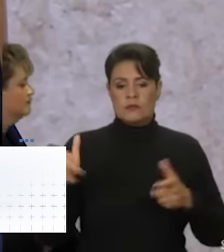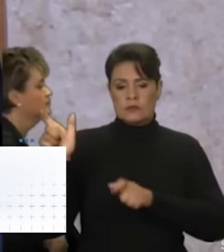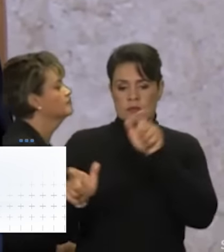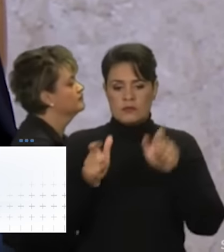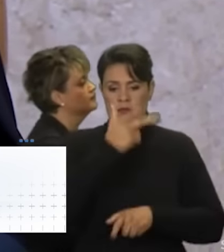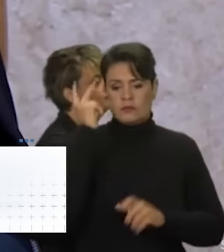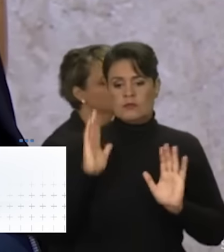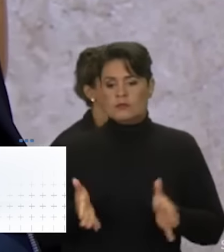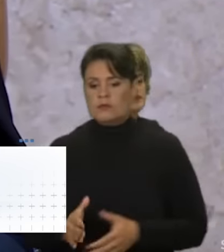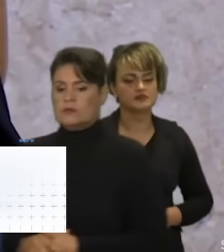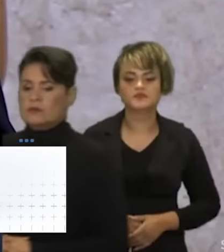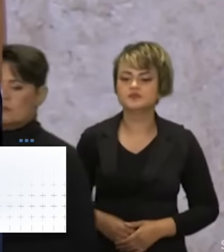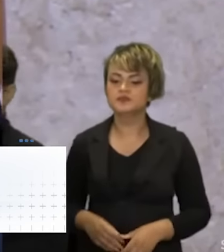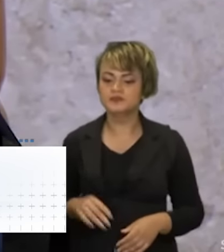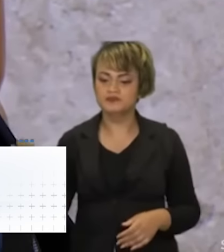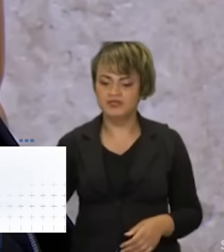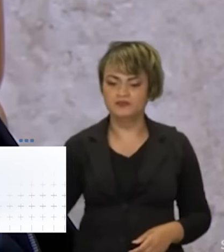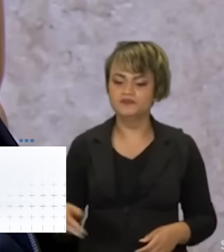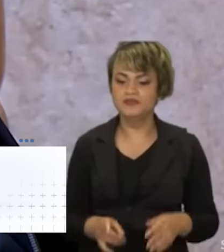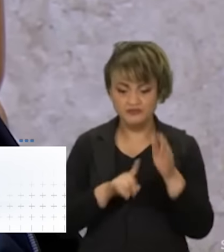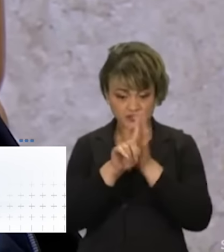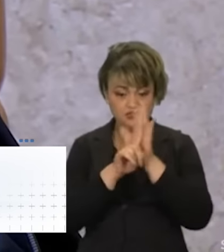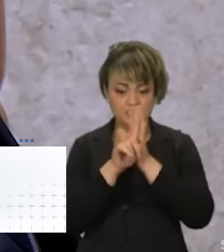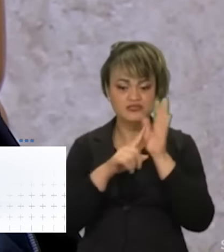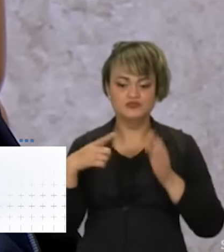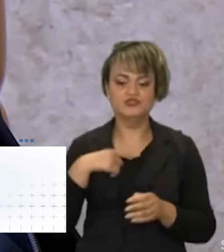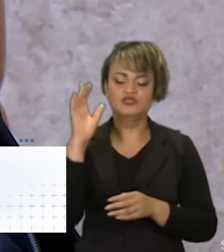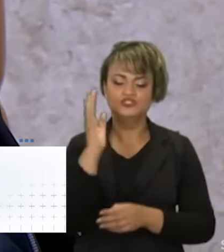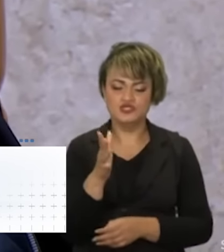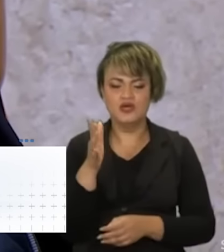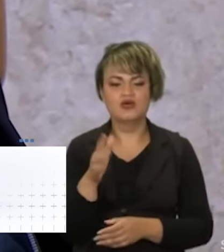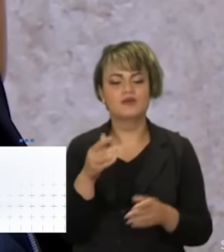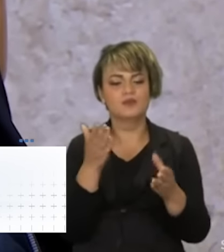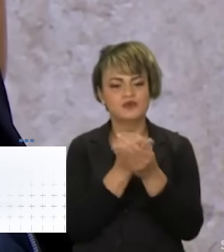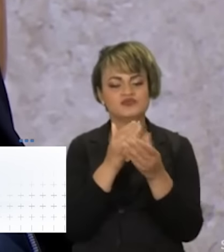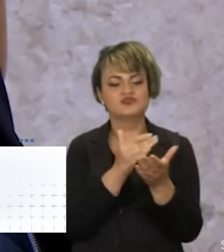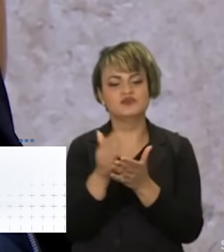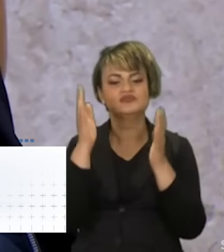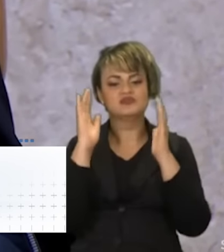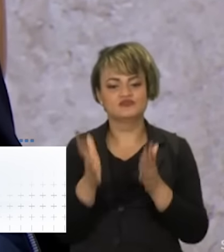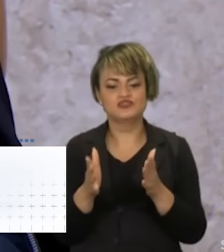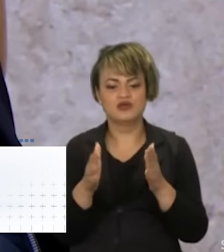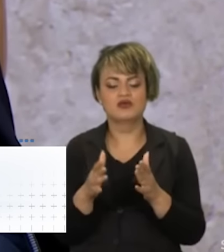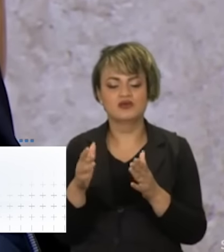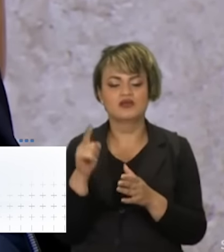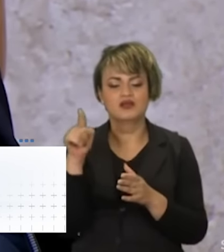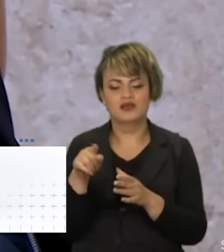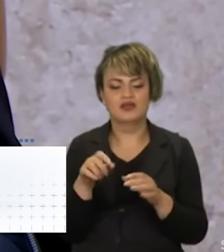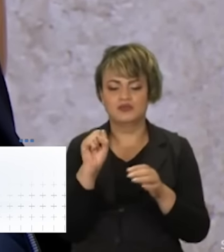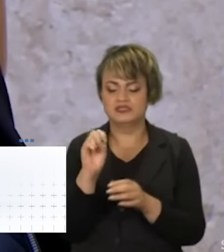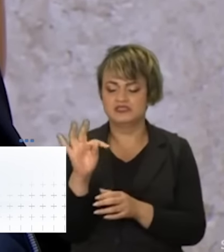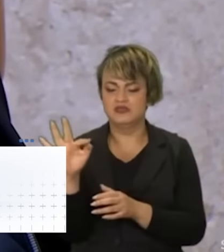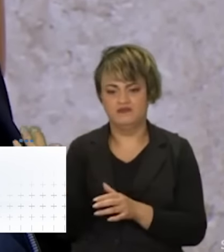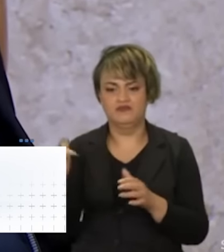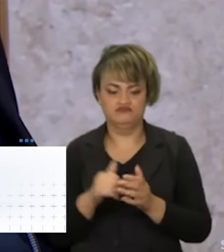sendo investigadas e, portanto, a inquérito que já estava aberto perante o Supremo Tribunal